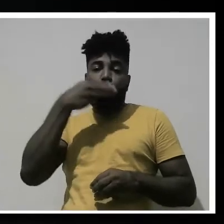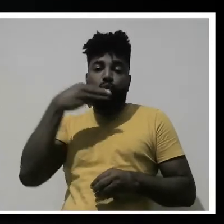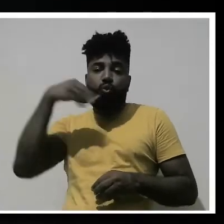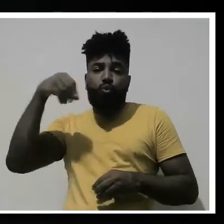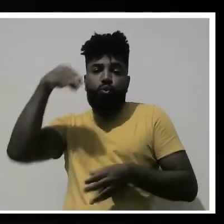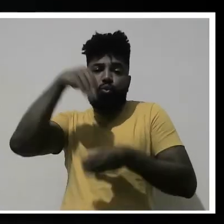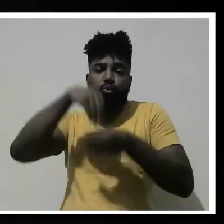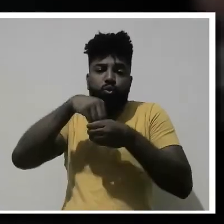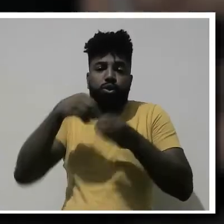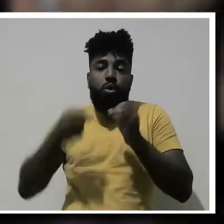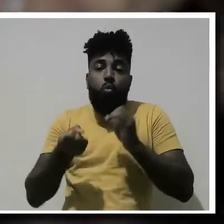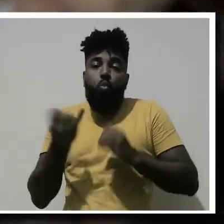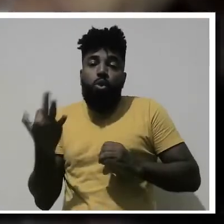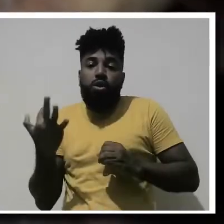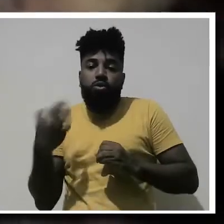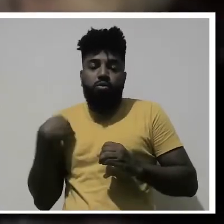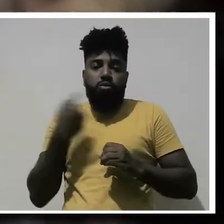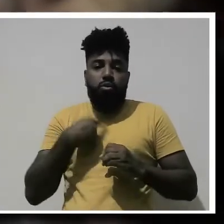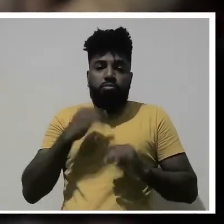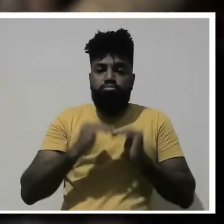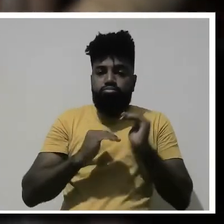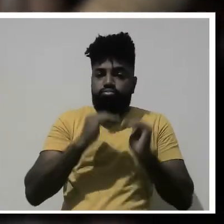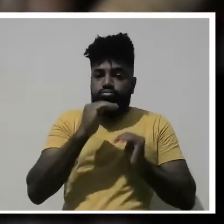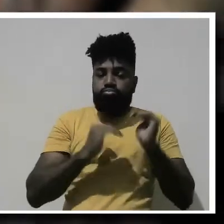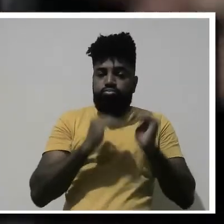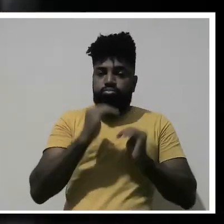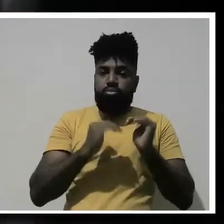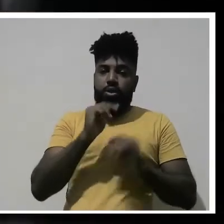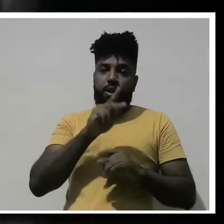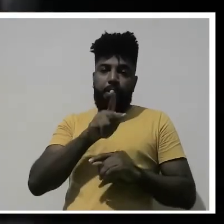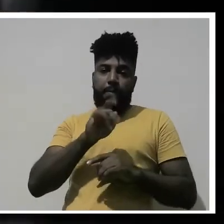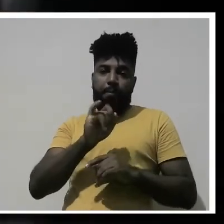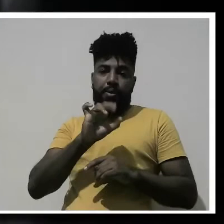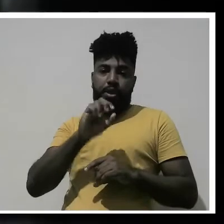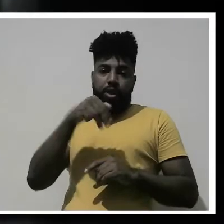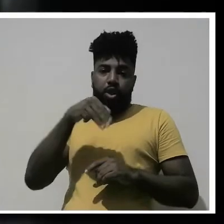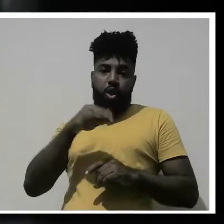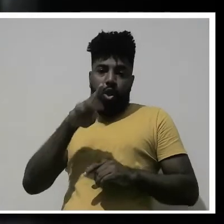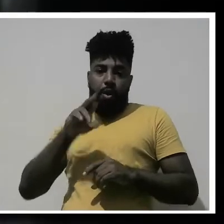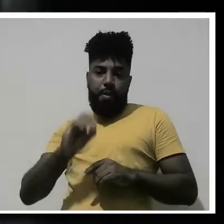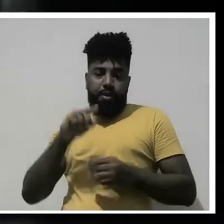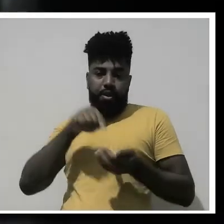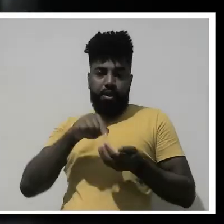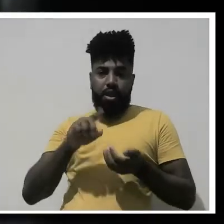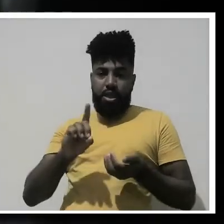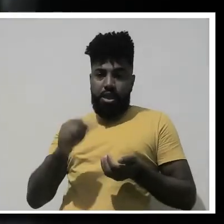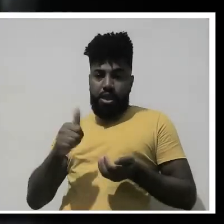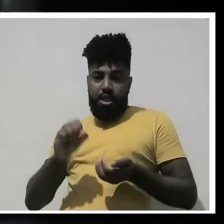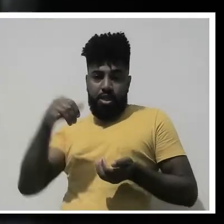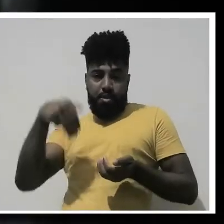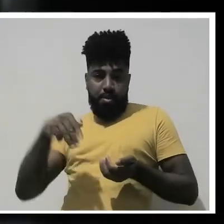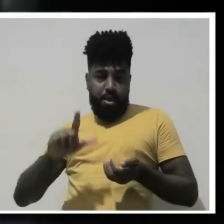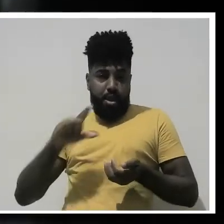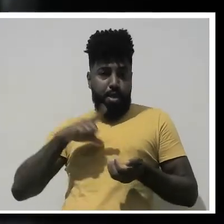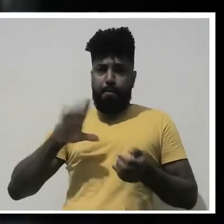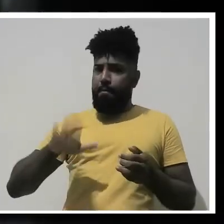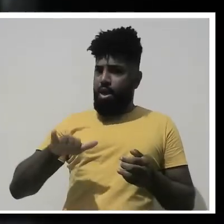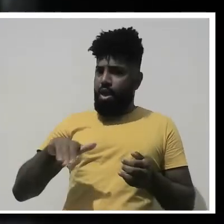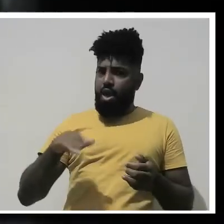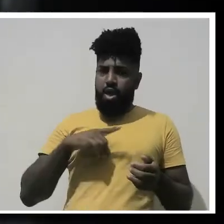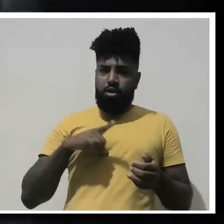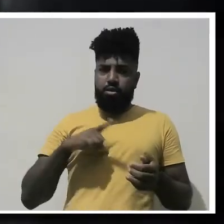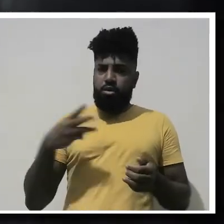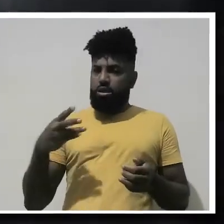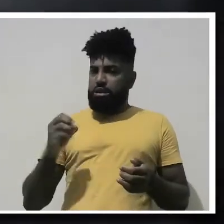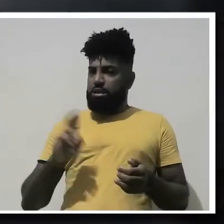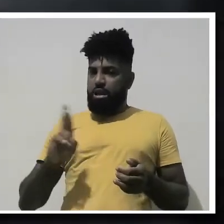Coca-Cola usando esse equipamento. Eu já vou adiantar que um piquenômetro pequeno como esse aqui, que é um de 10 ml, é bem barato, ele custa uns